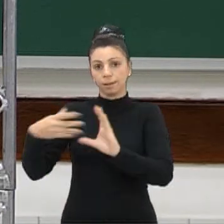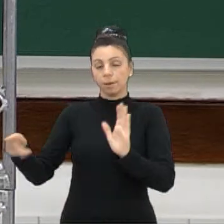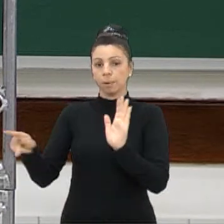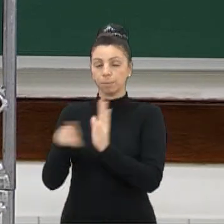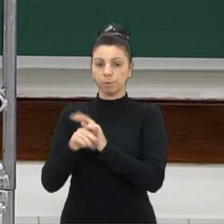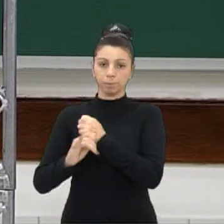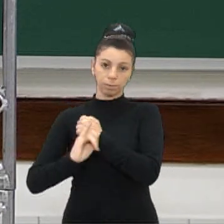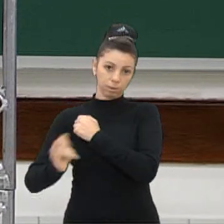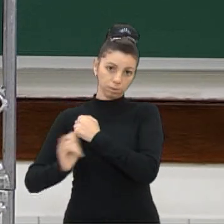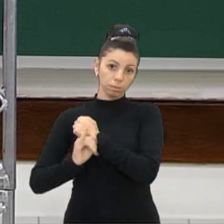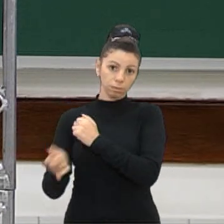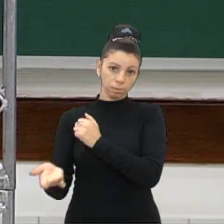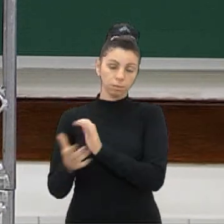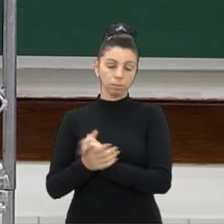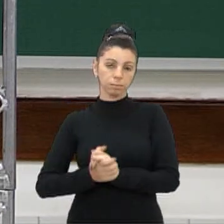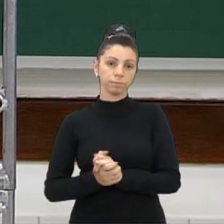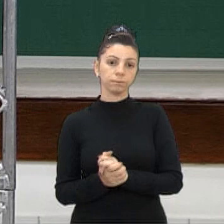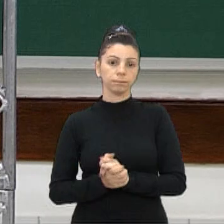das crônicas, certo?